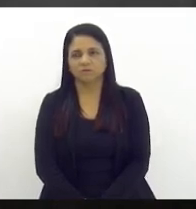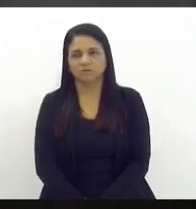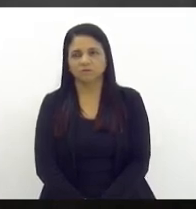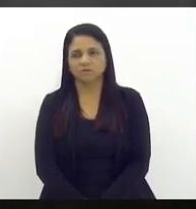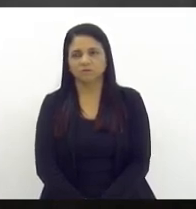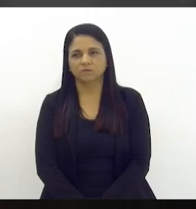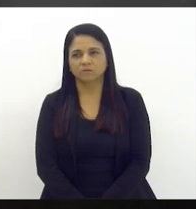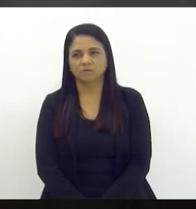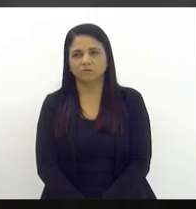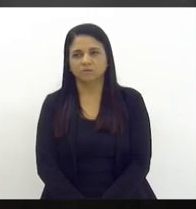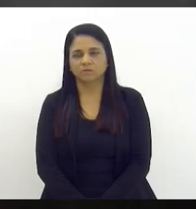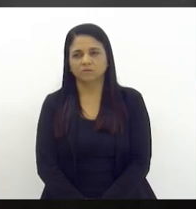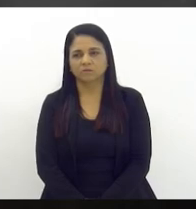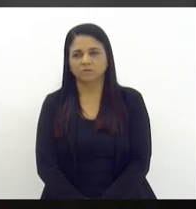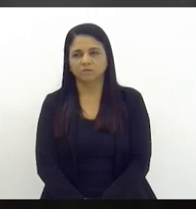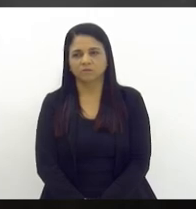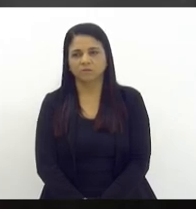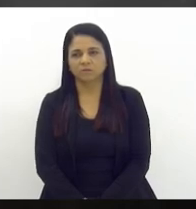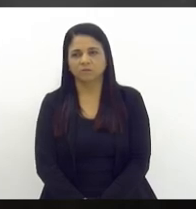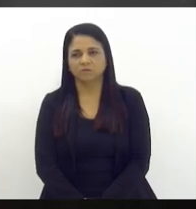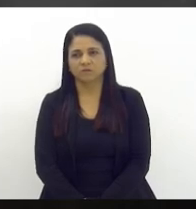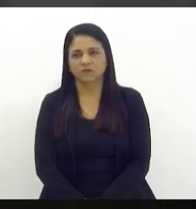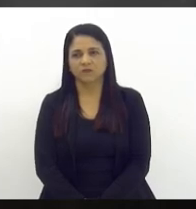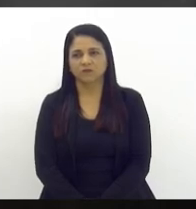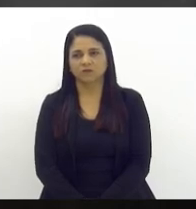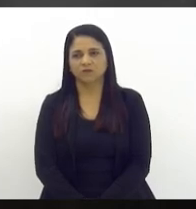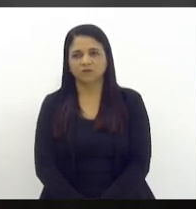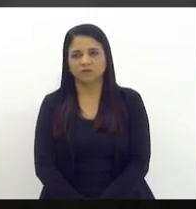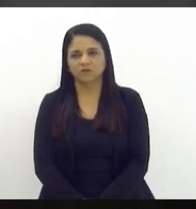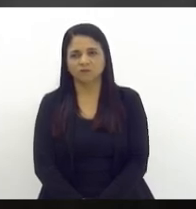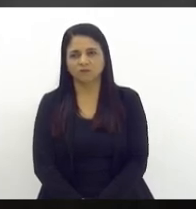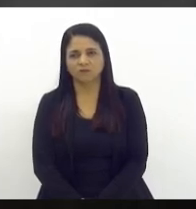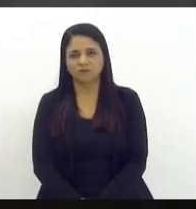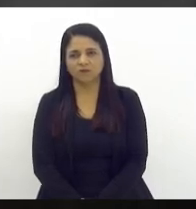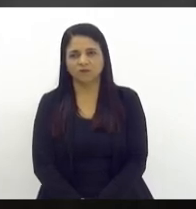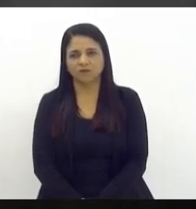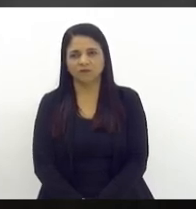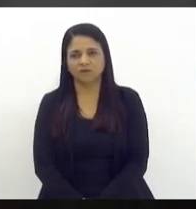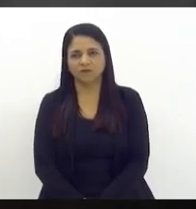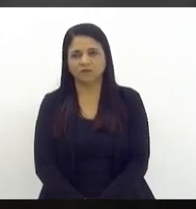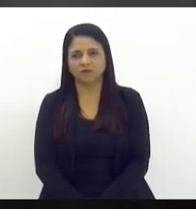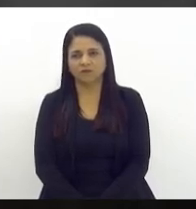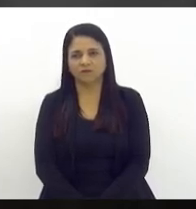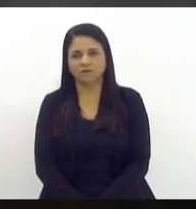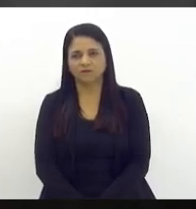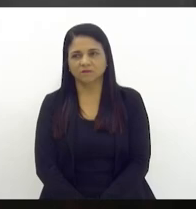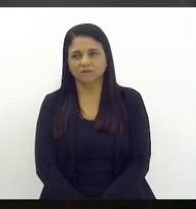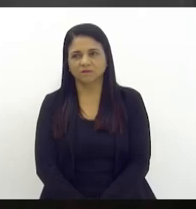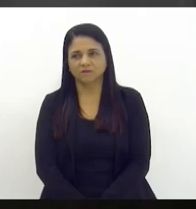Ah, né? Senão que vai sobrar pra tu filmar essa coisa. Pai, o pior é que não tem nem como, né? Ou uma outra.